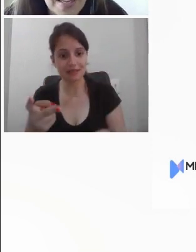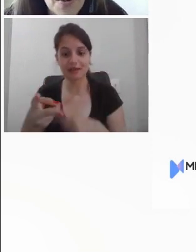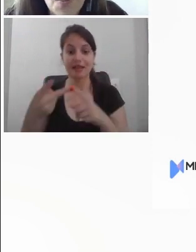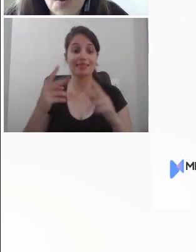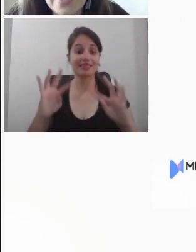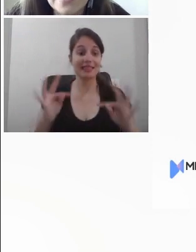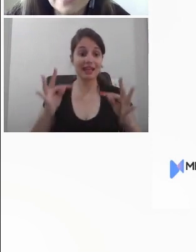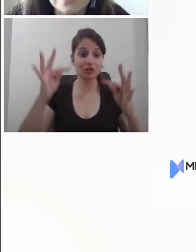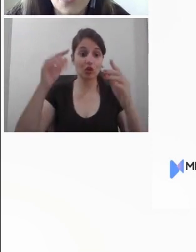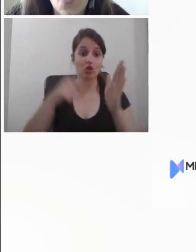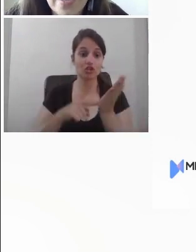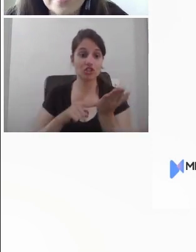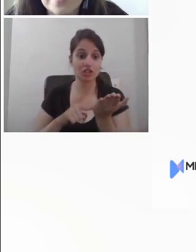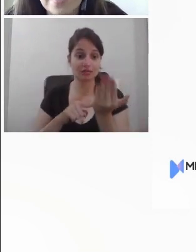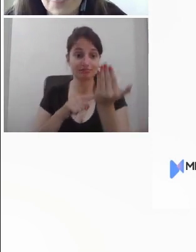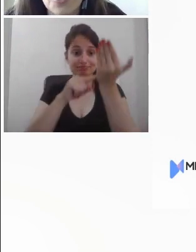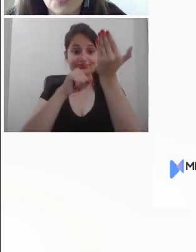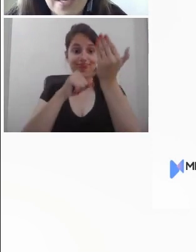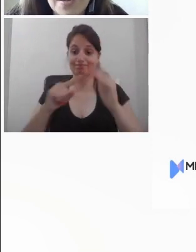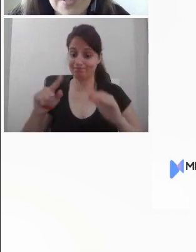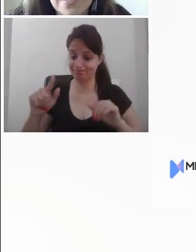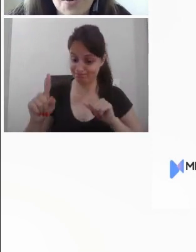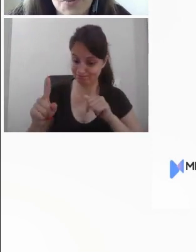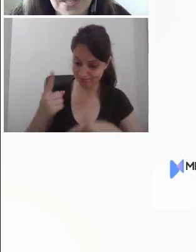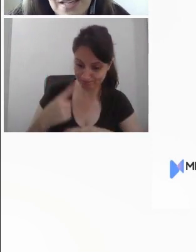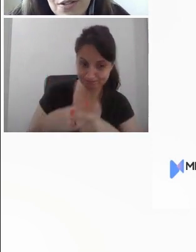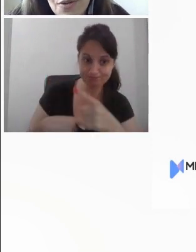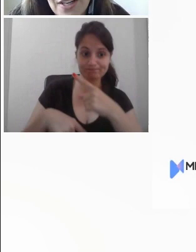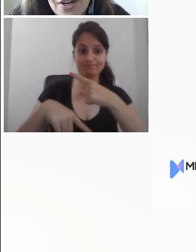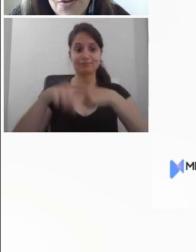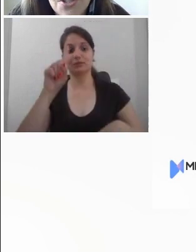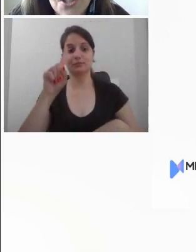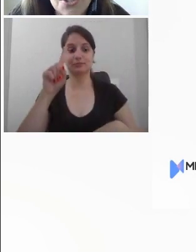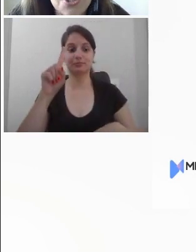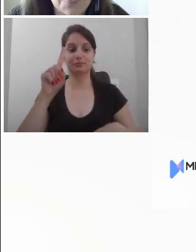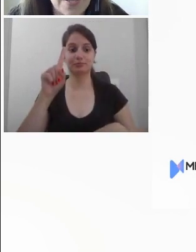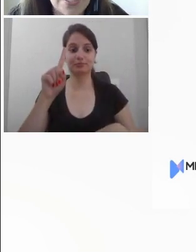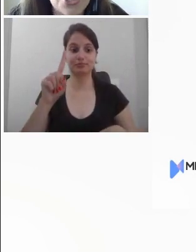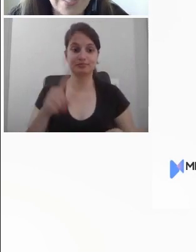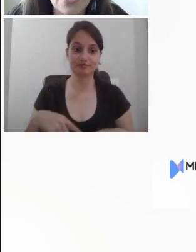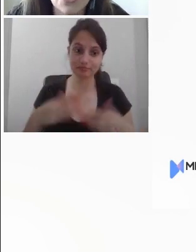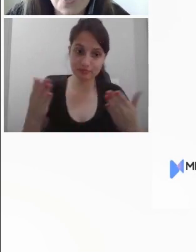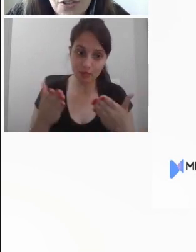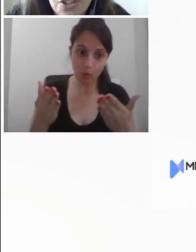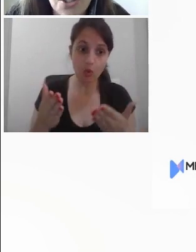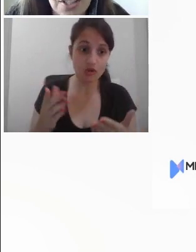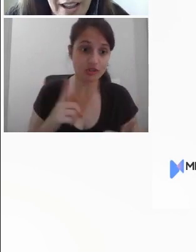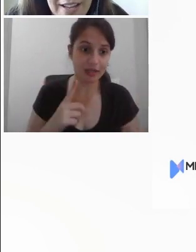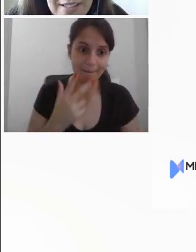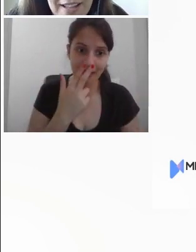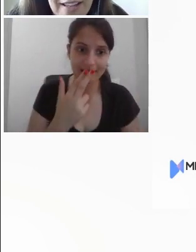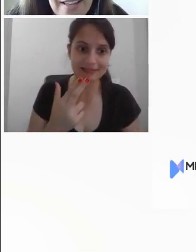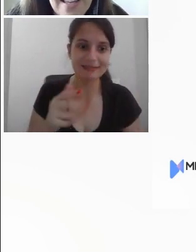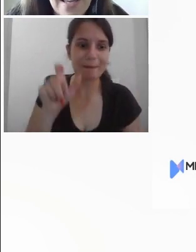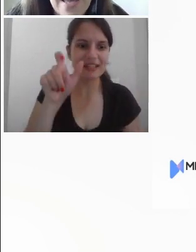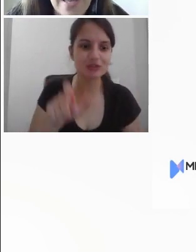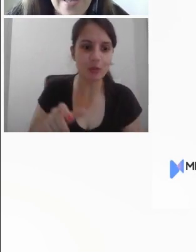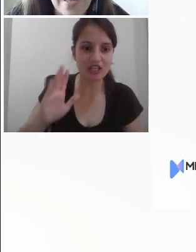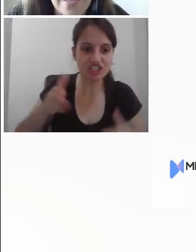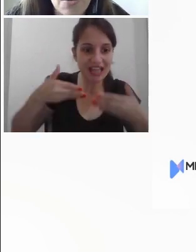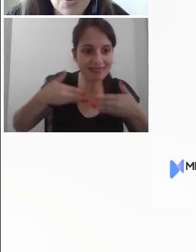evoluiu muitas coisas evoluíram Nesse contexto hoje a gente já fala de nativos digitais né